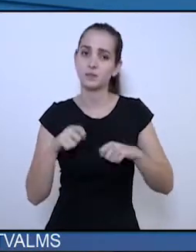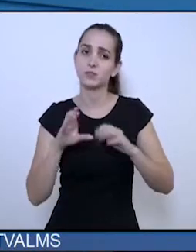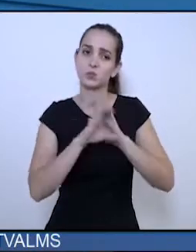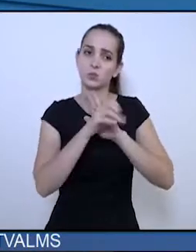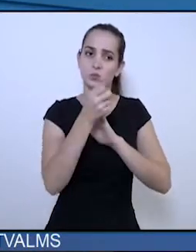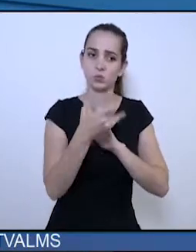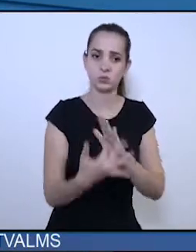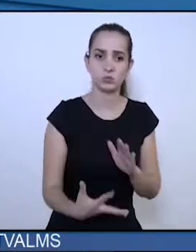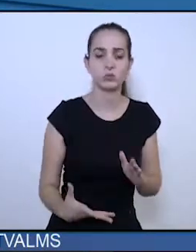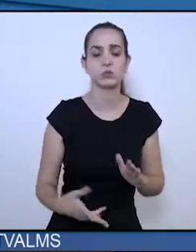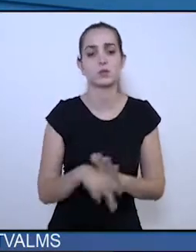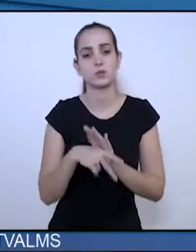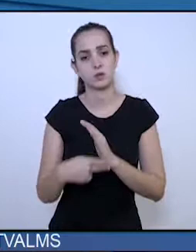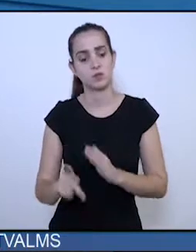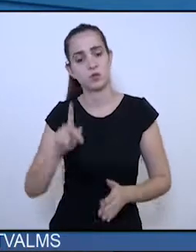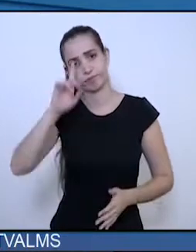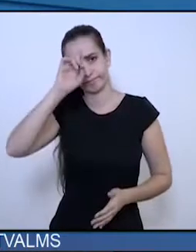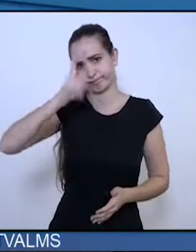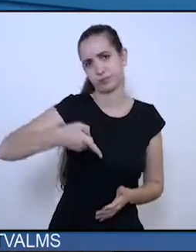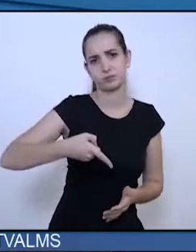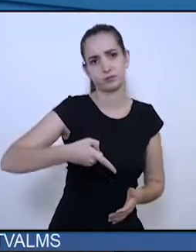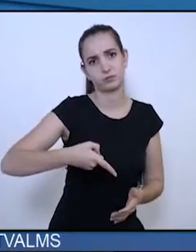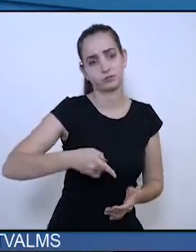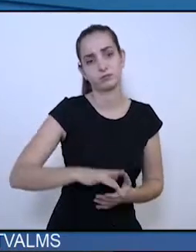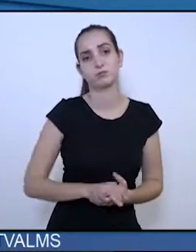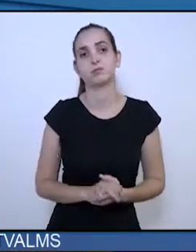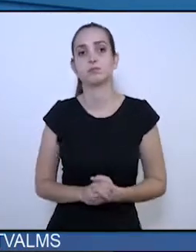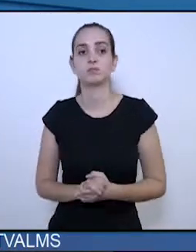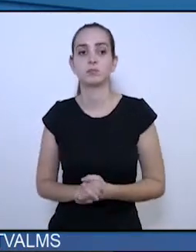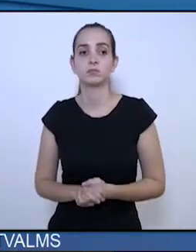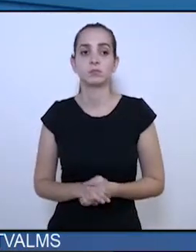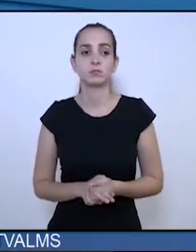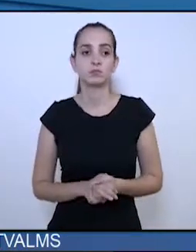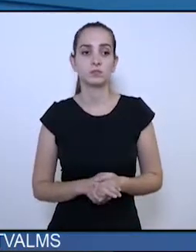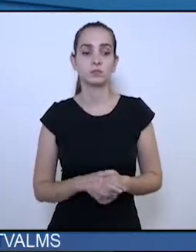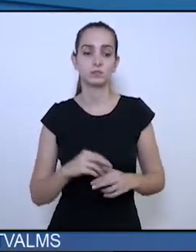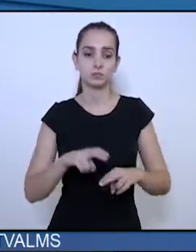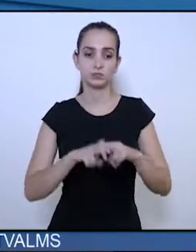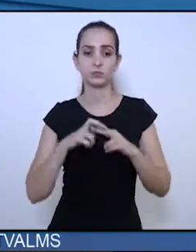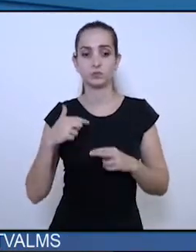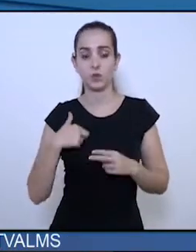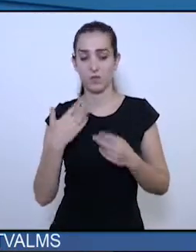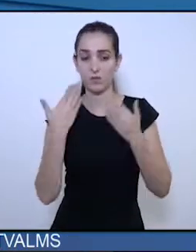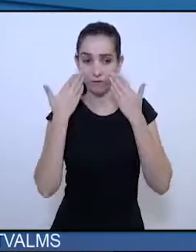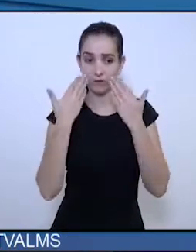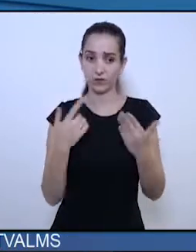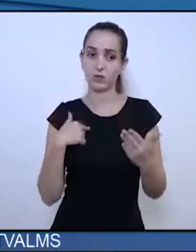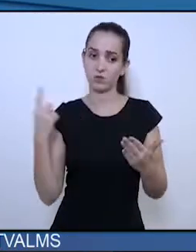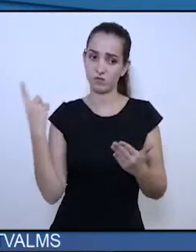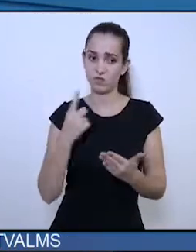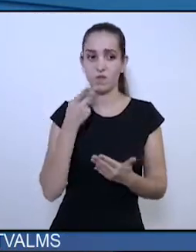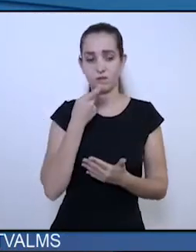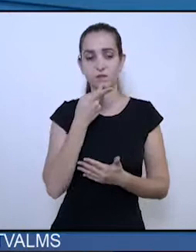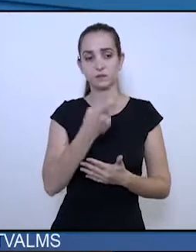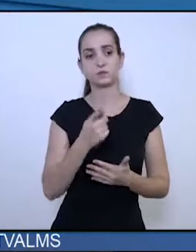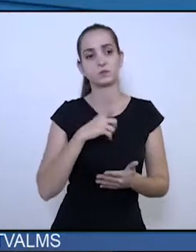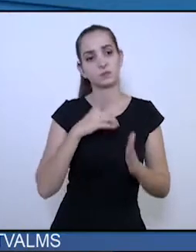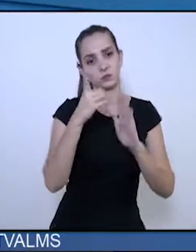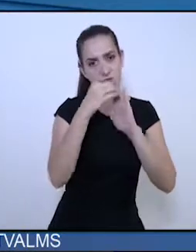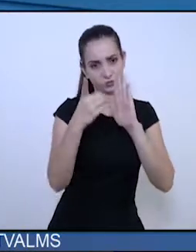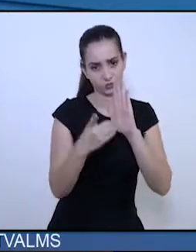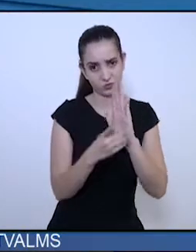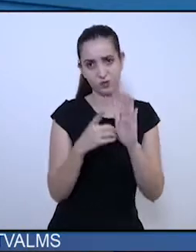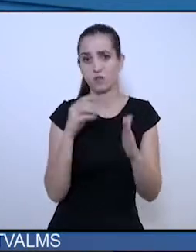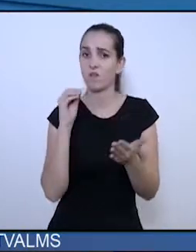e de inspiração autoritária. Então, quando eu venho aqui dizer que o decreto